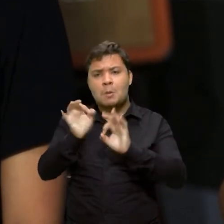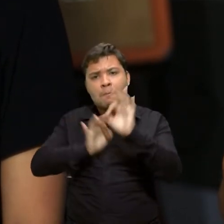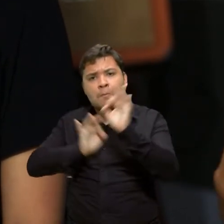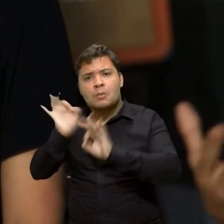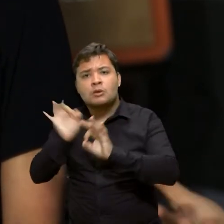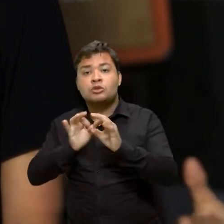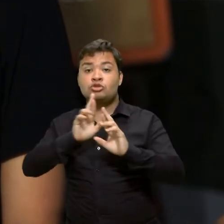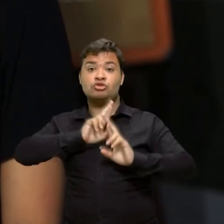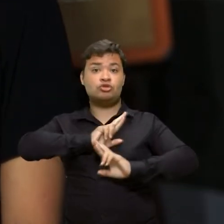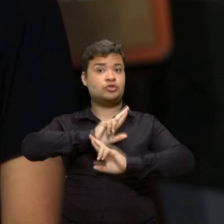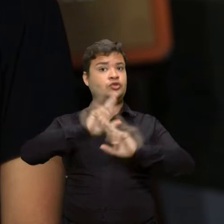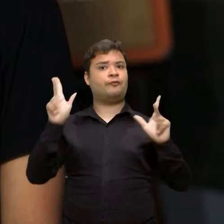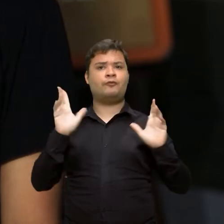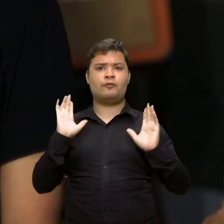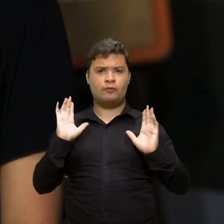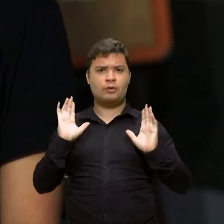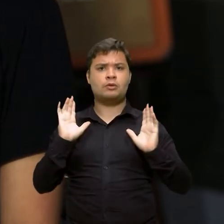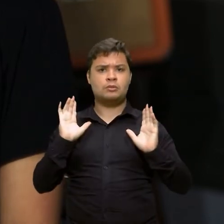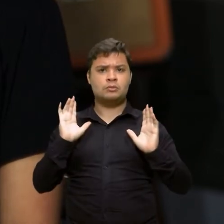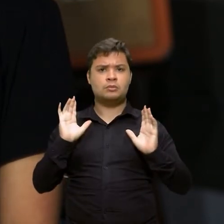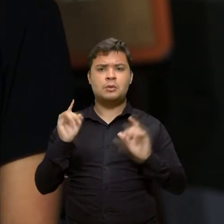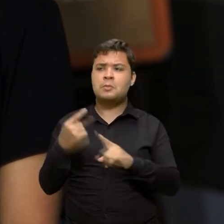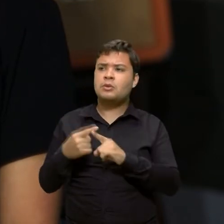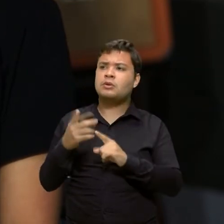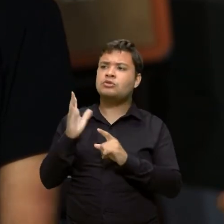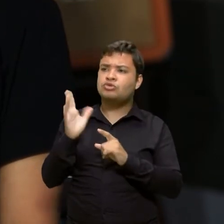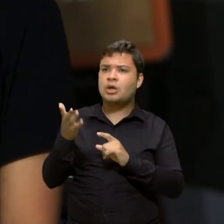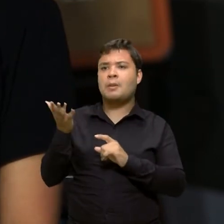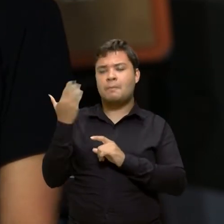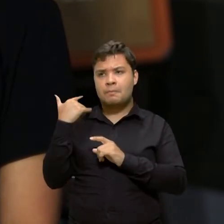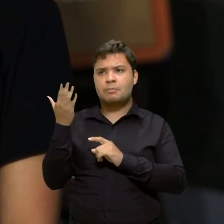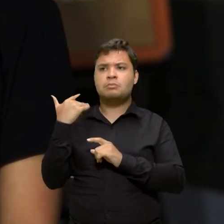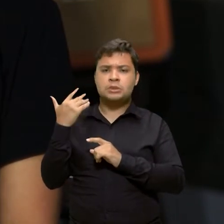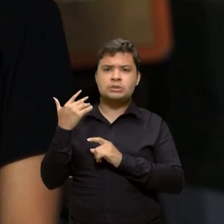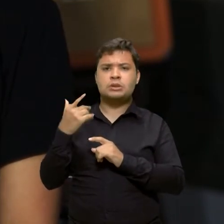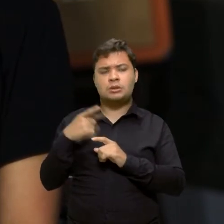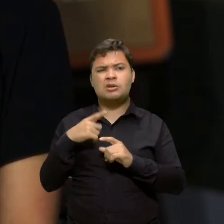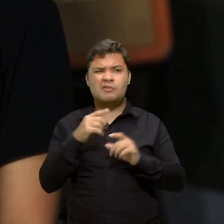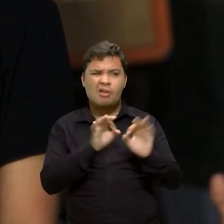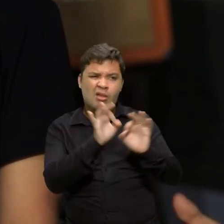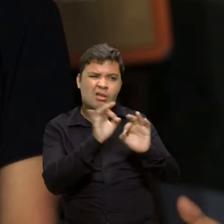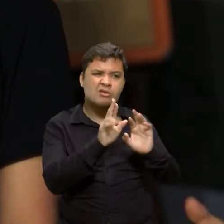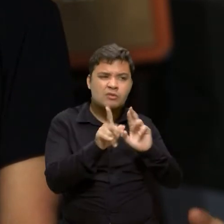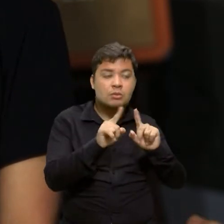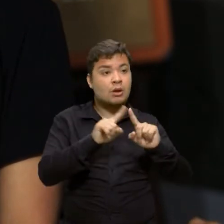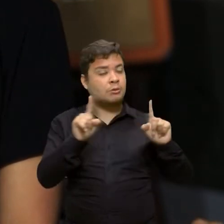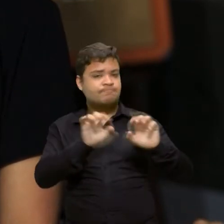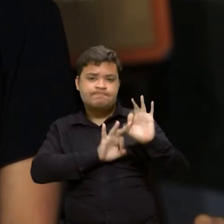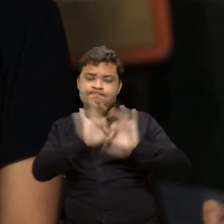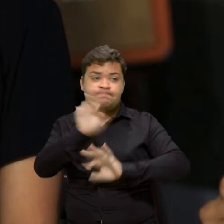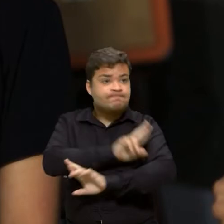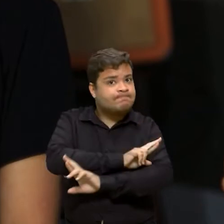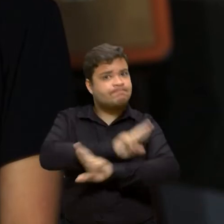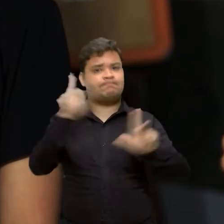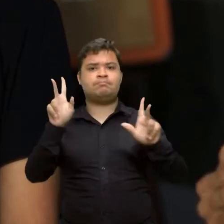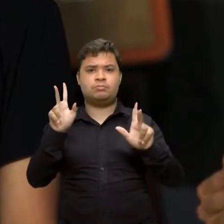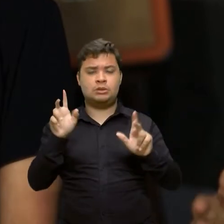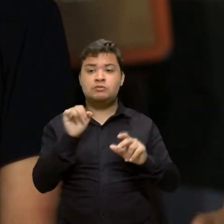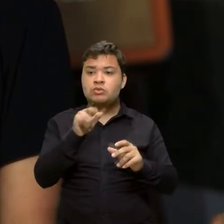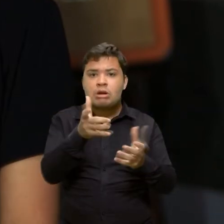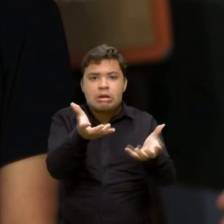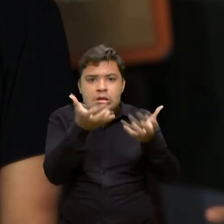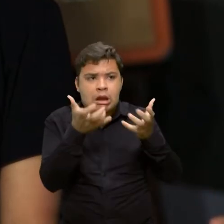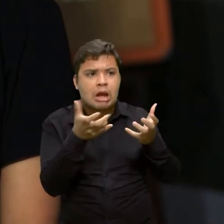assim que ultrapassam, sabe, as fronteiras que a gente já tinha. Então, quanto maior essa abertura para quem